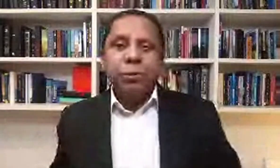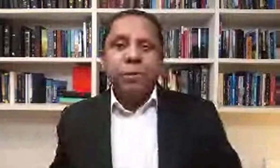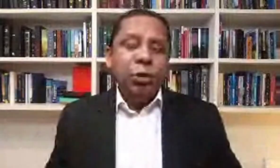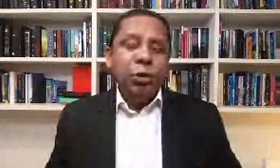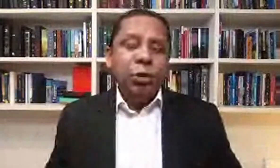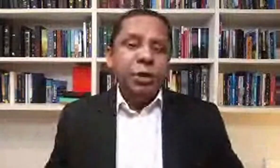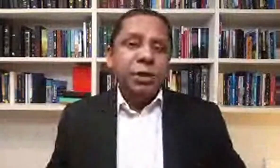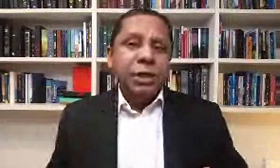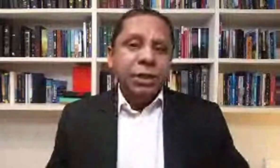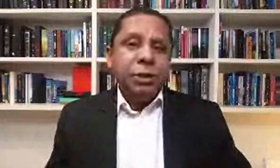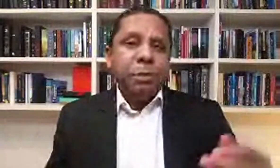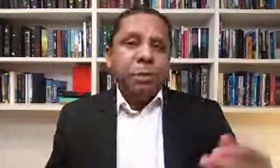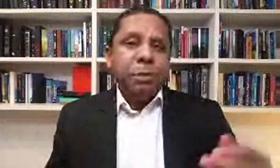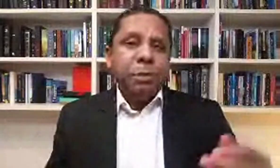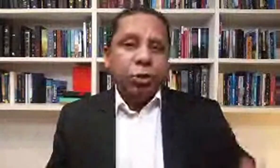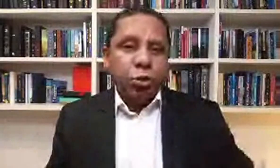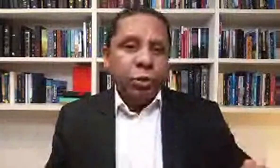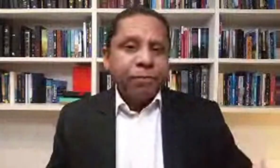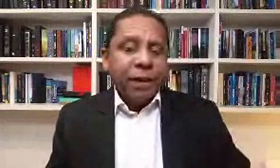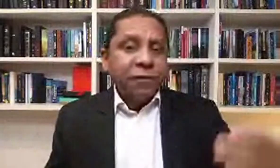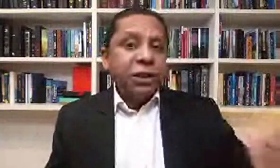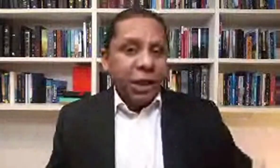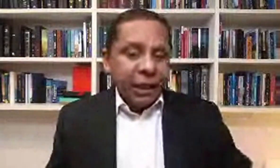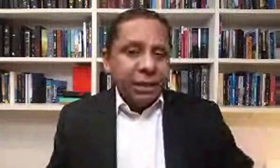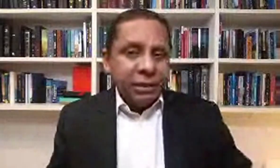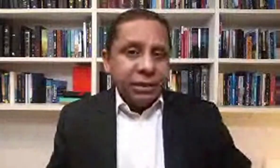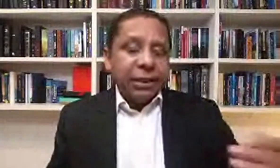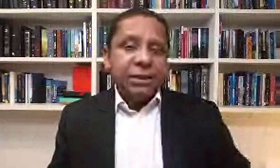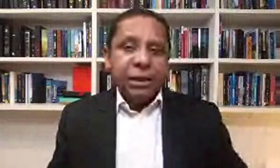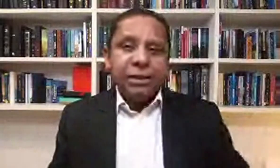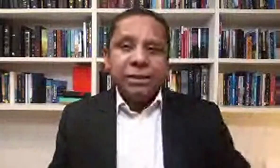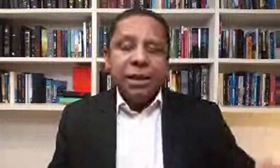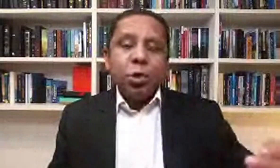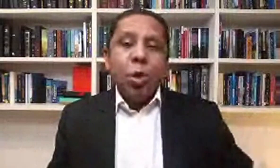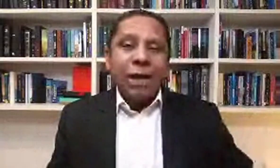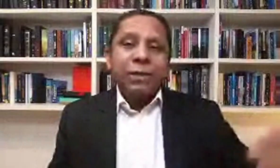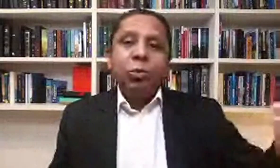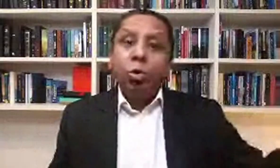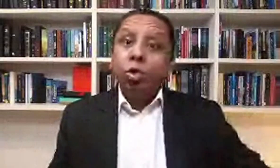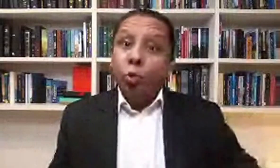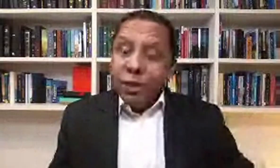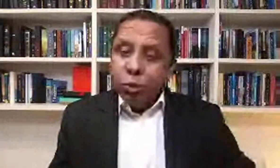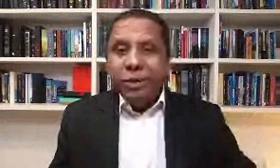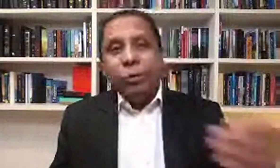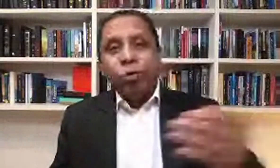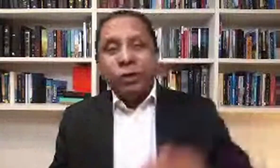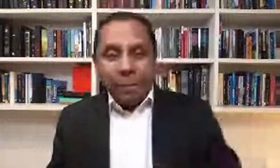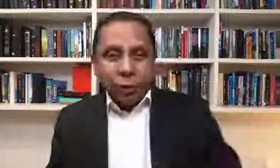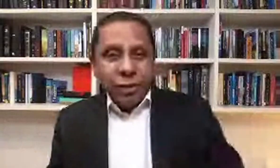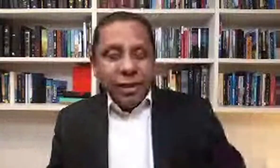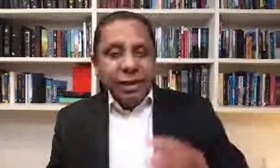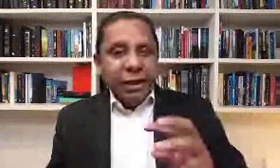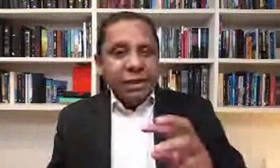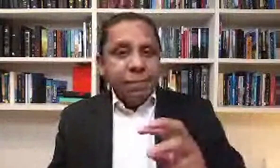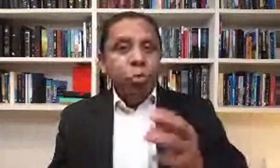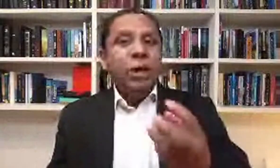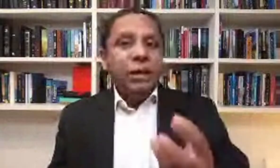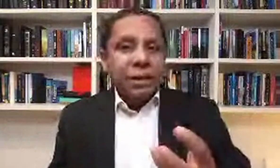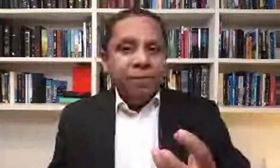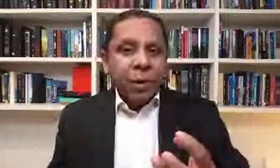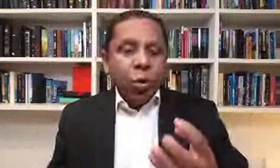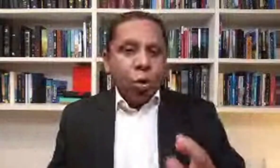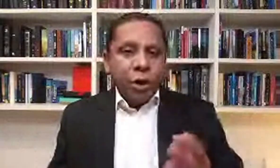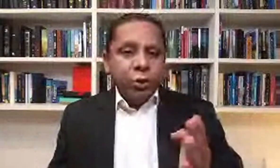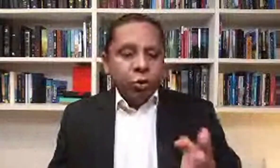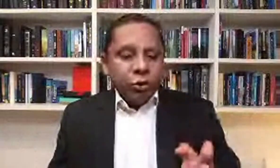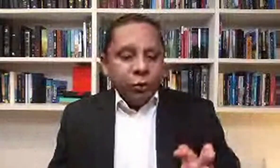exemplo, milhares de pessoas evangélicas, cristãs, guardam o domingo e não o sábado. E essa